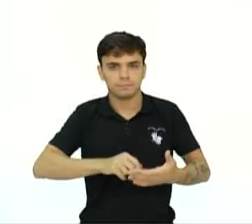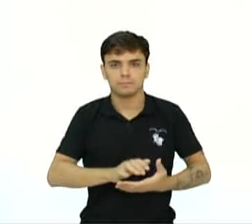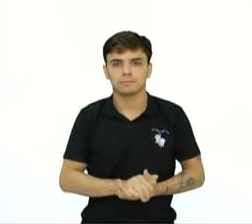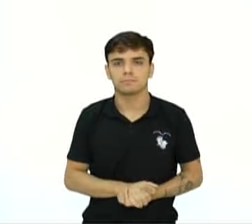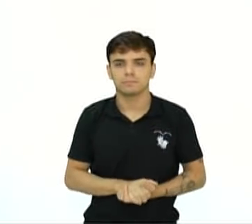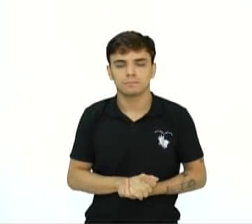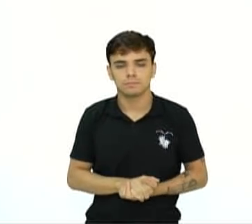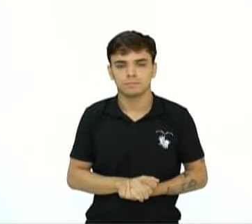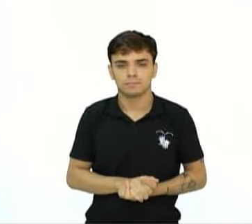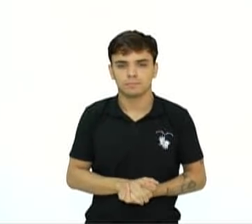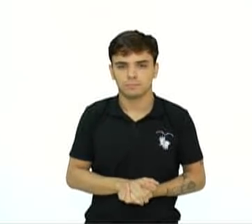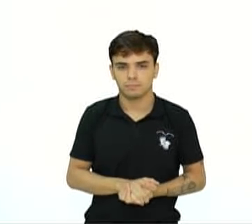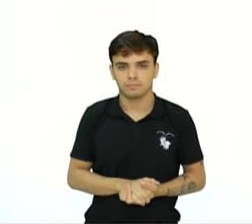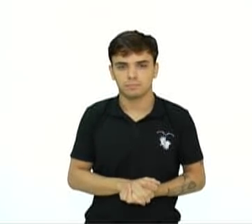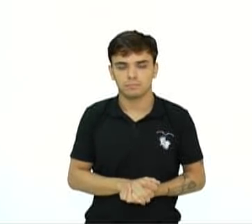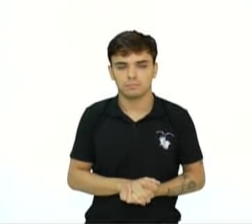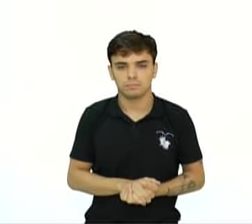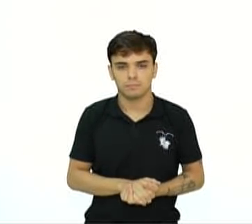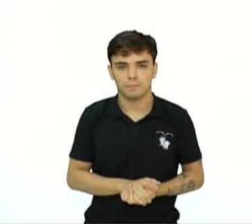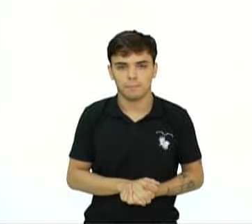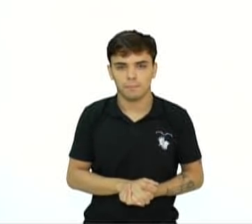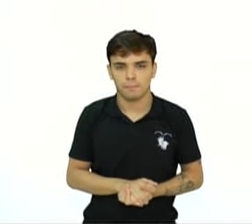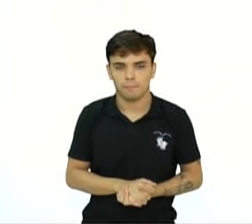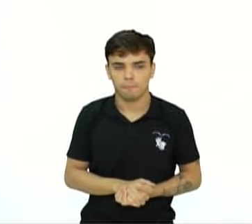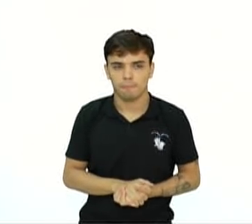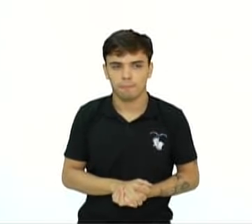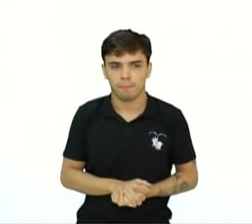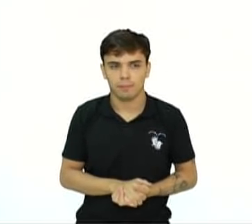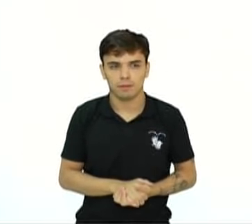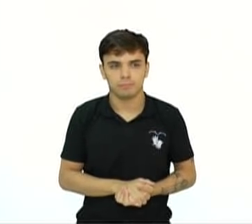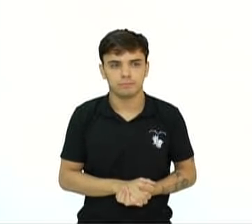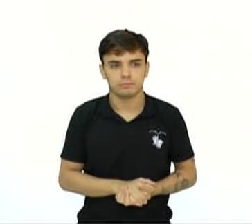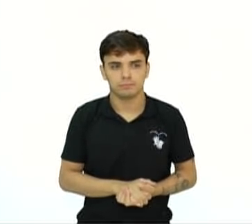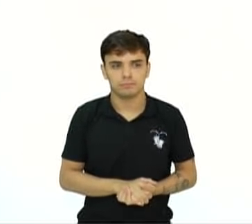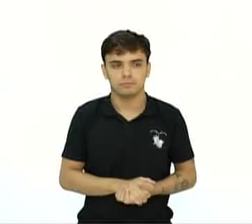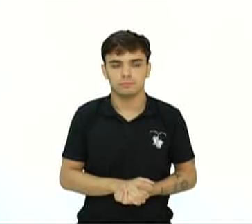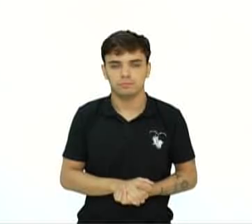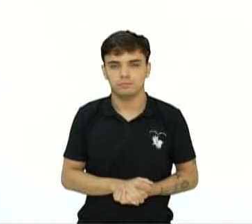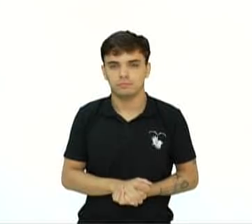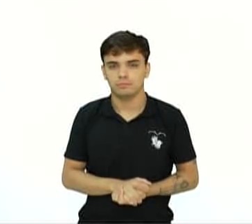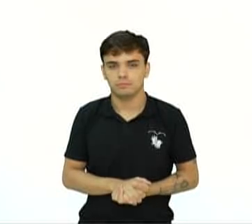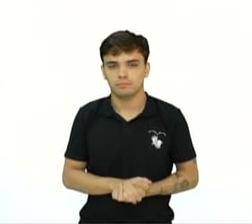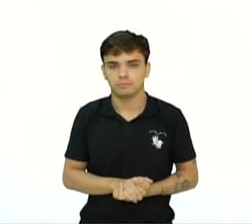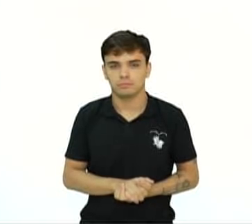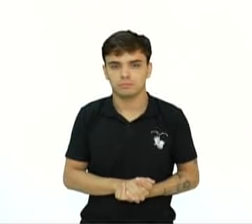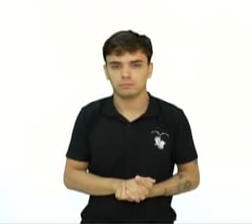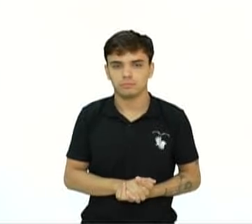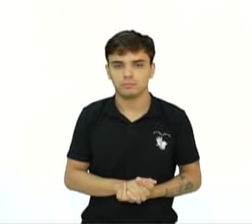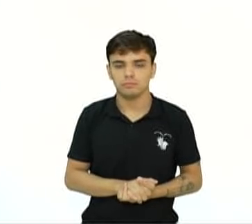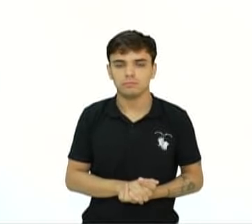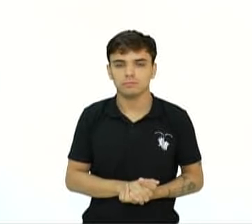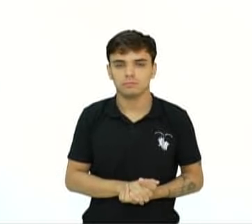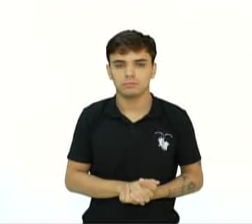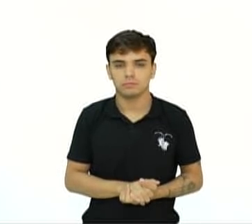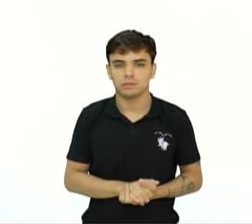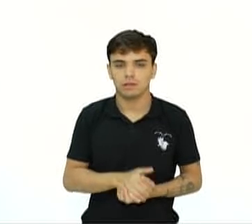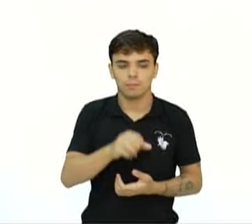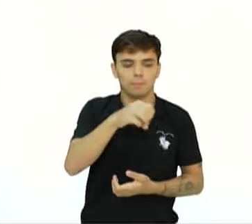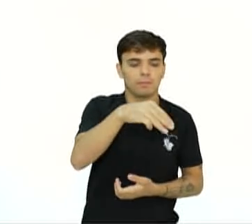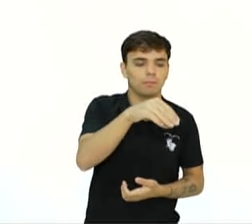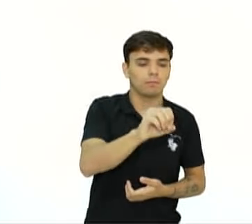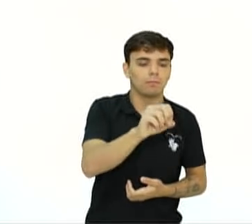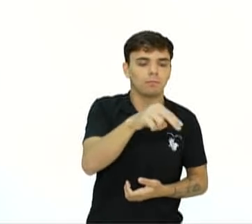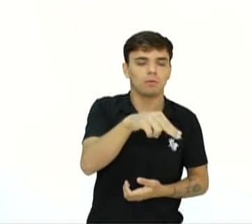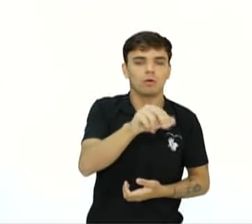Mona, a contraction of the frase Madonna, that means my lady. Então, Mona em inglês significa